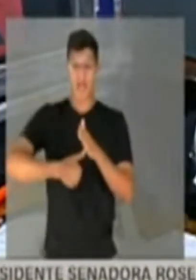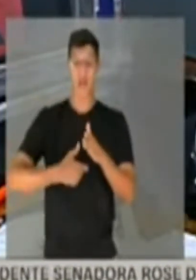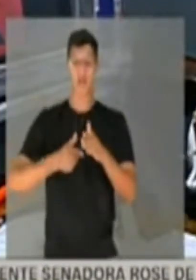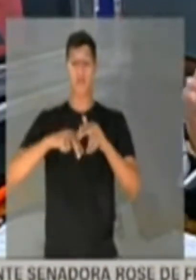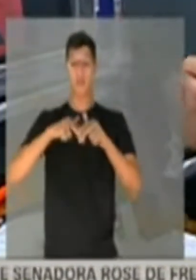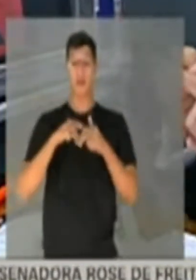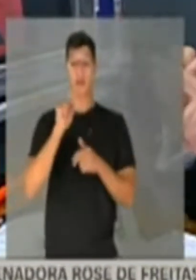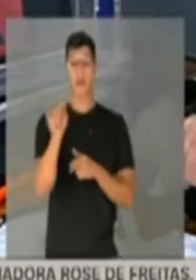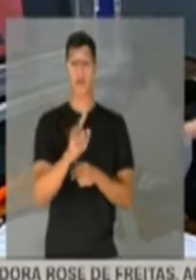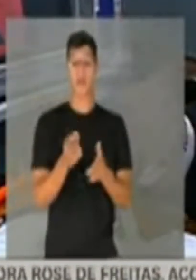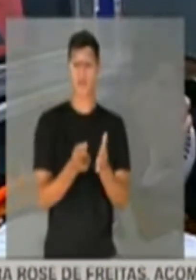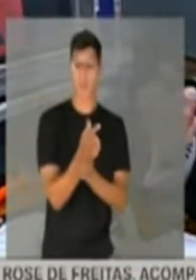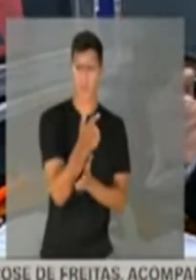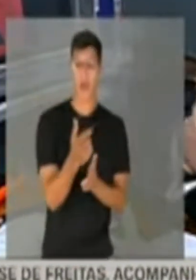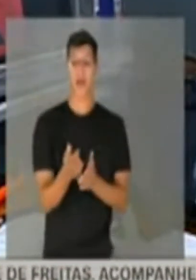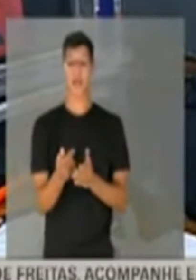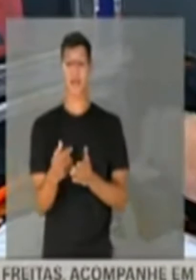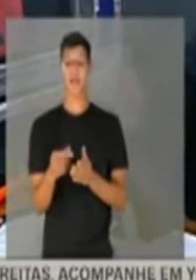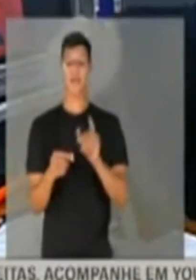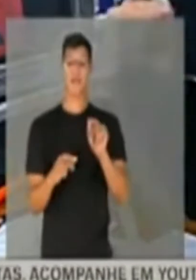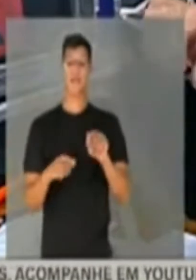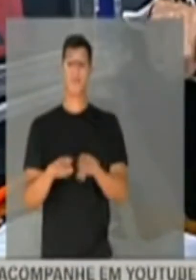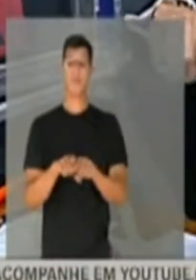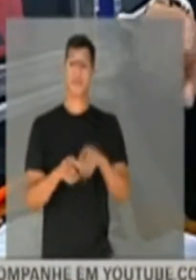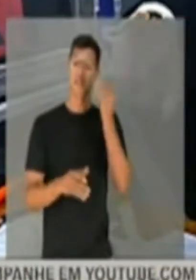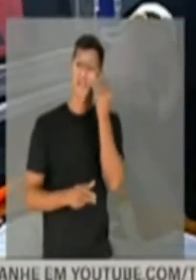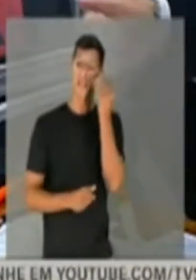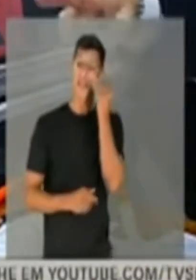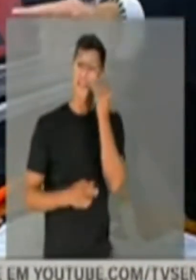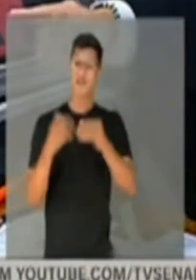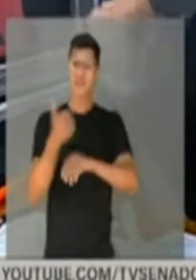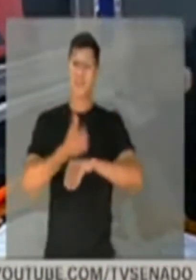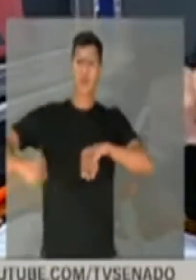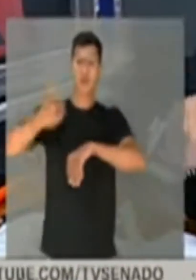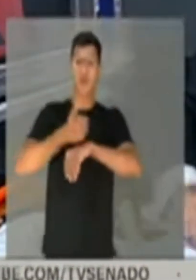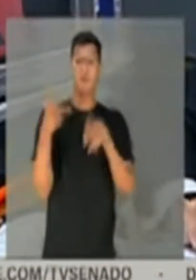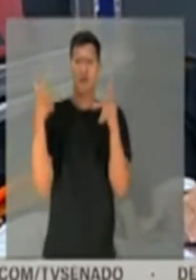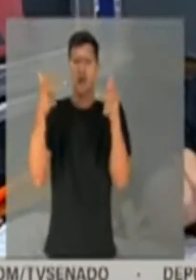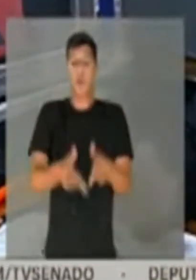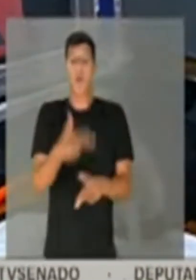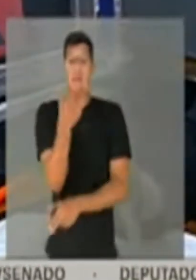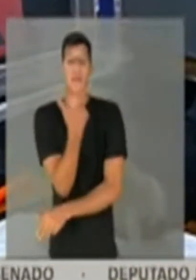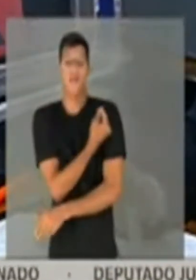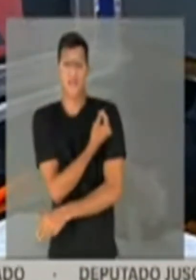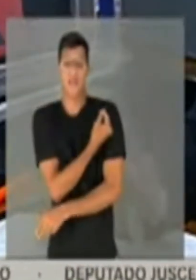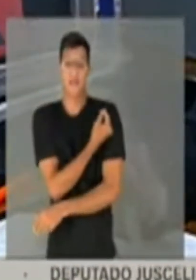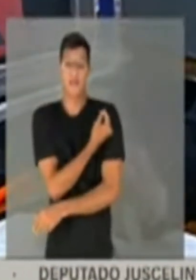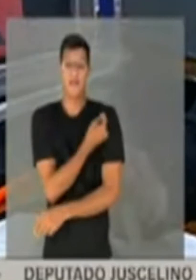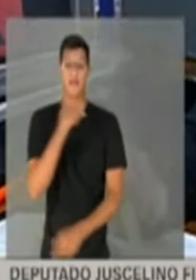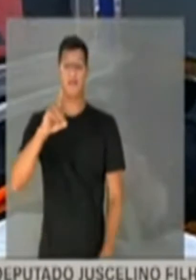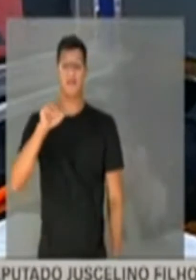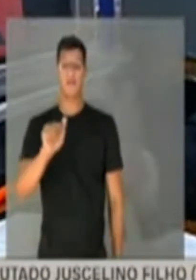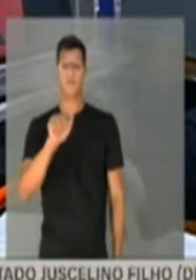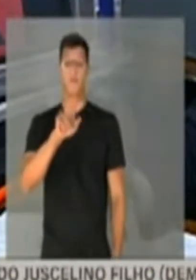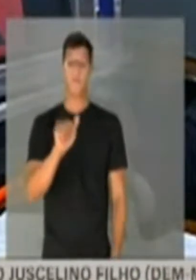pelas que não foram compradas e pelas tentativas de golpe, como foi essa vacina da